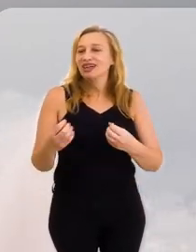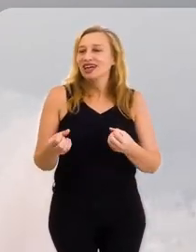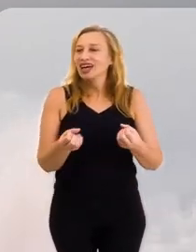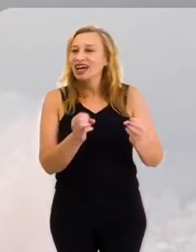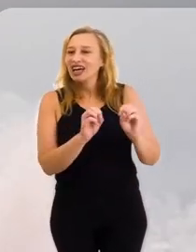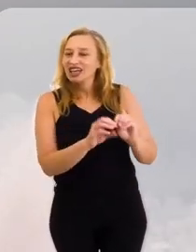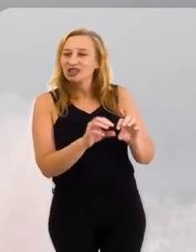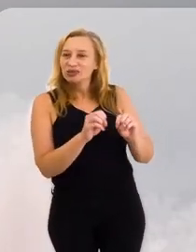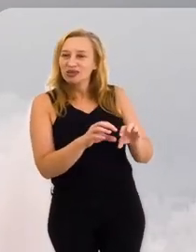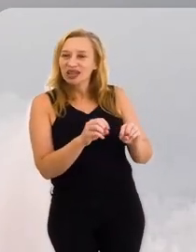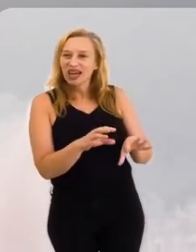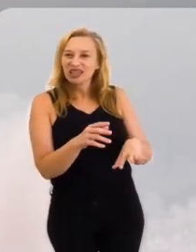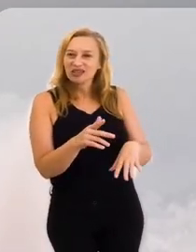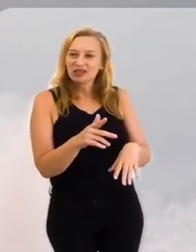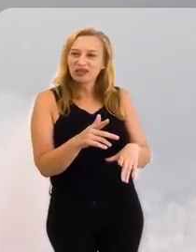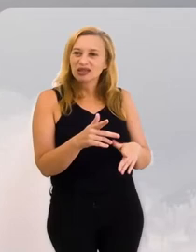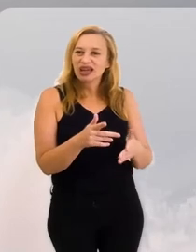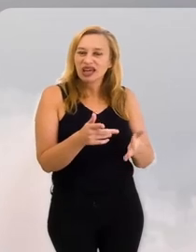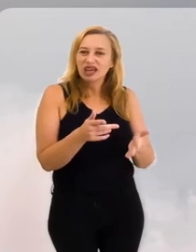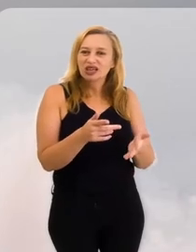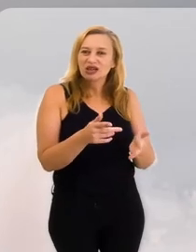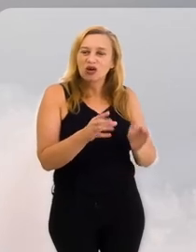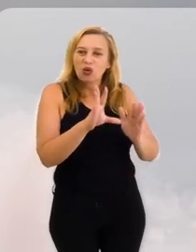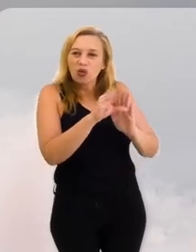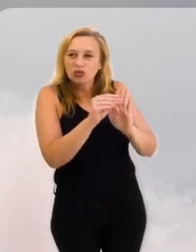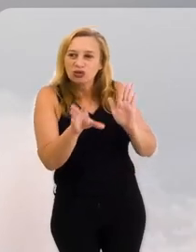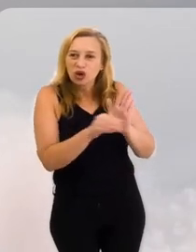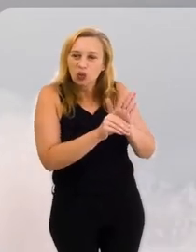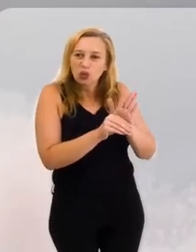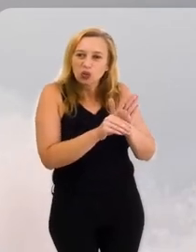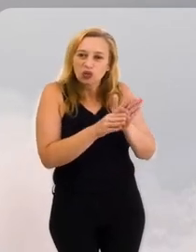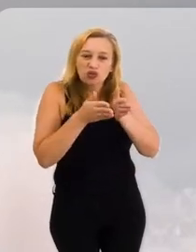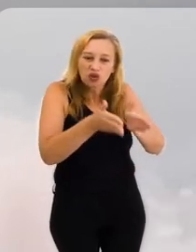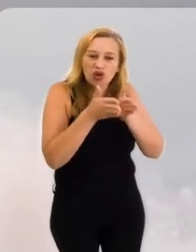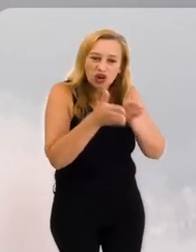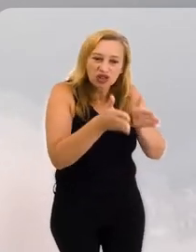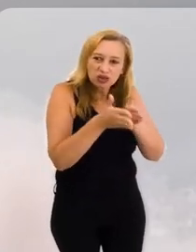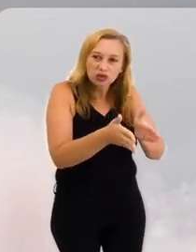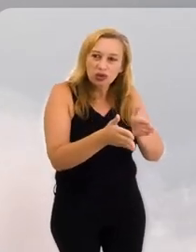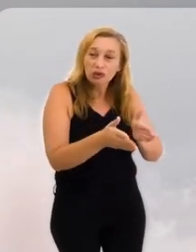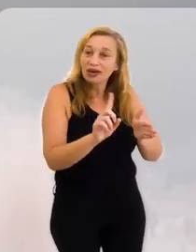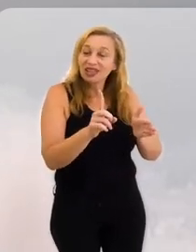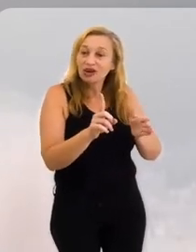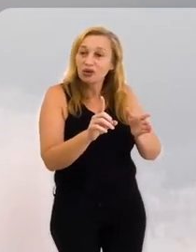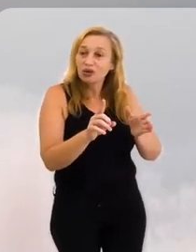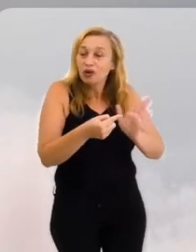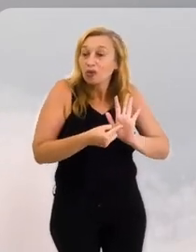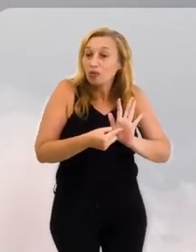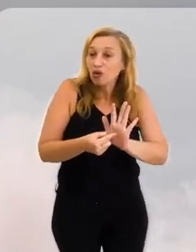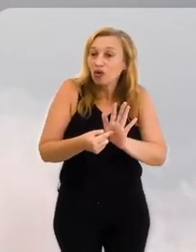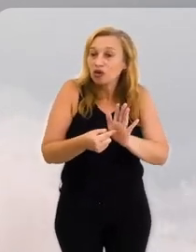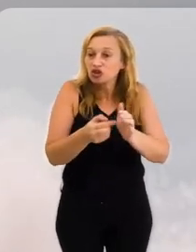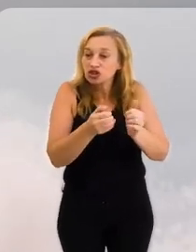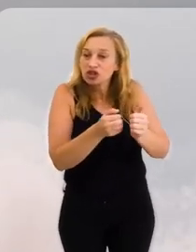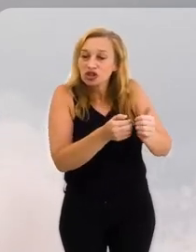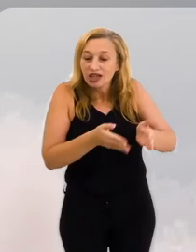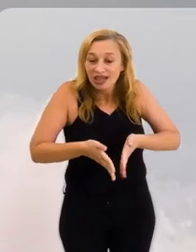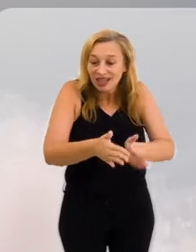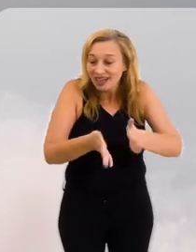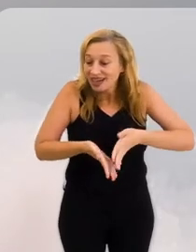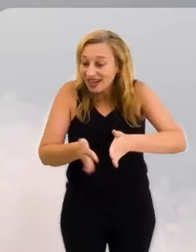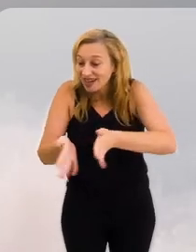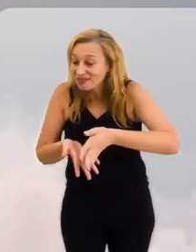como somos educados muitas vezes só a 10 trem conteúdos não liberta para mostrar possibilidades e deixar que a criança